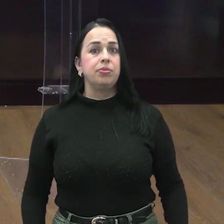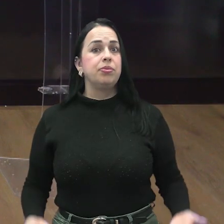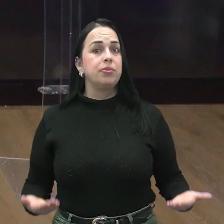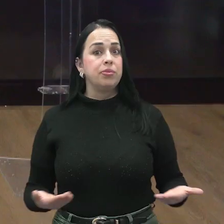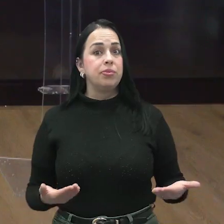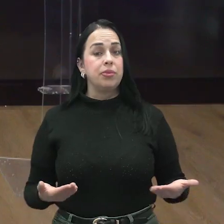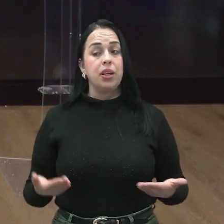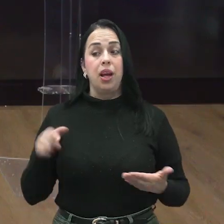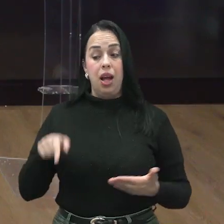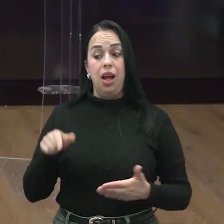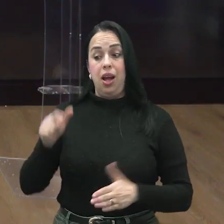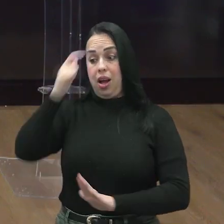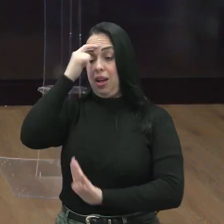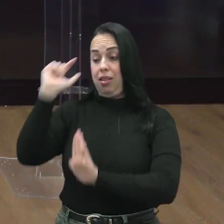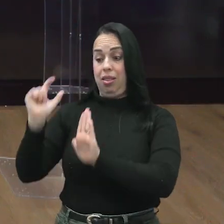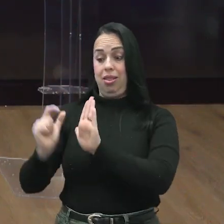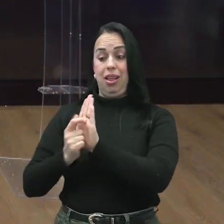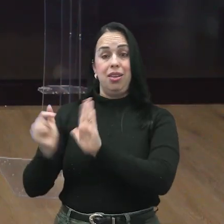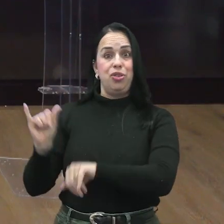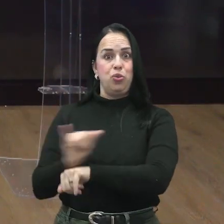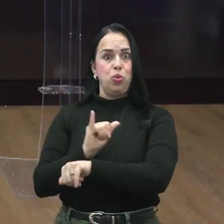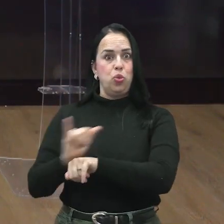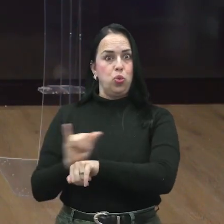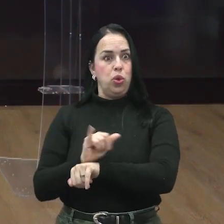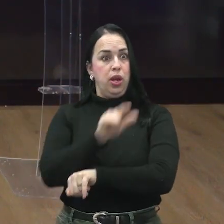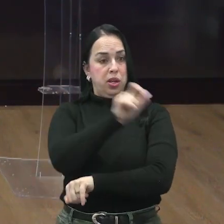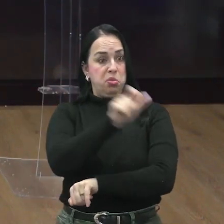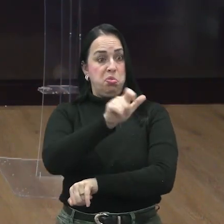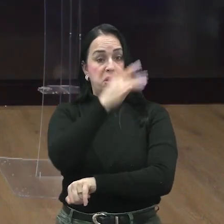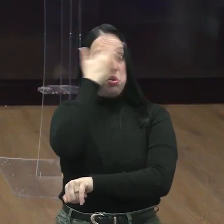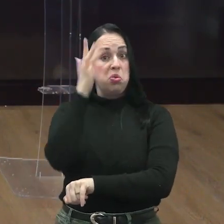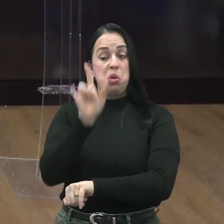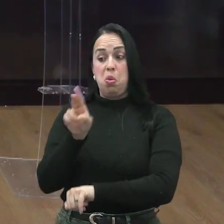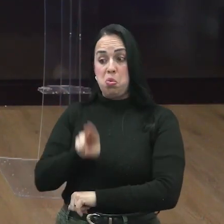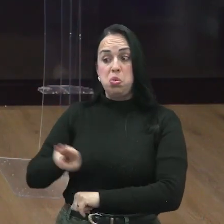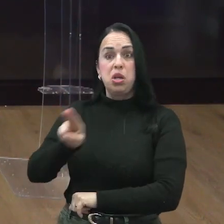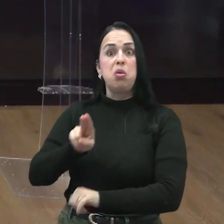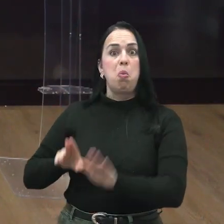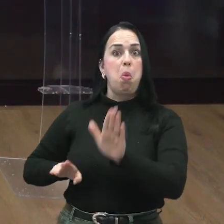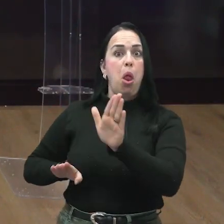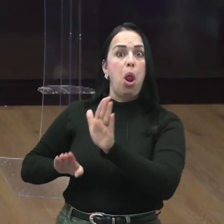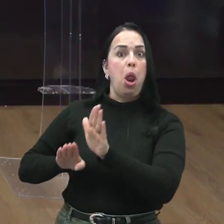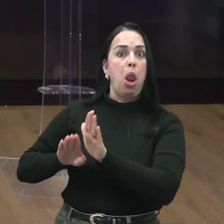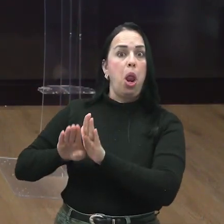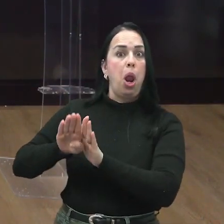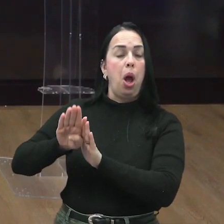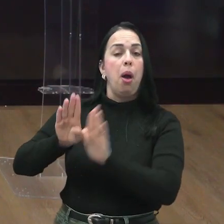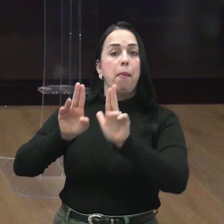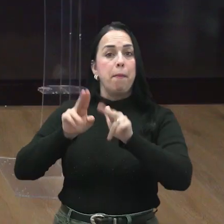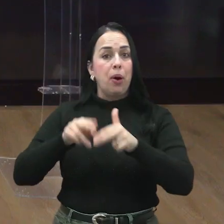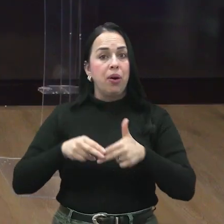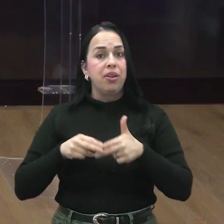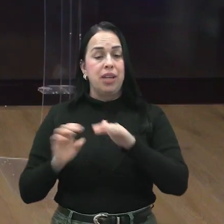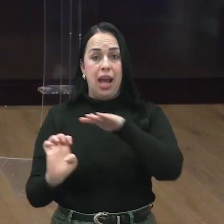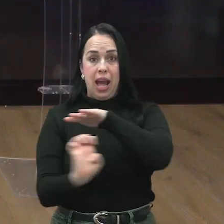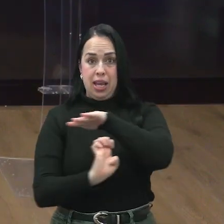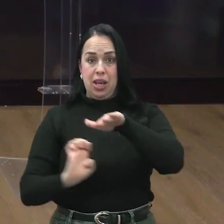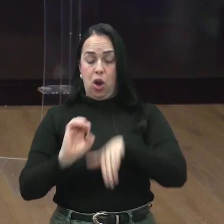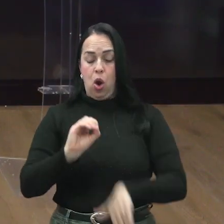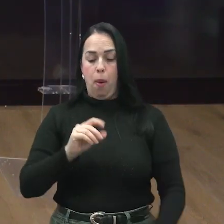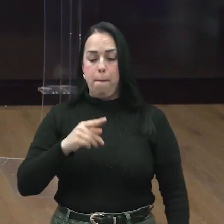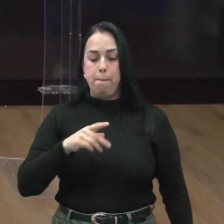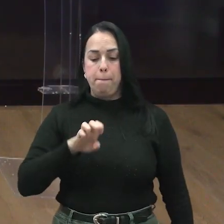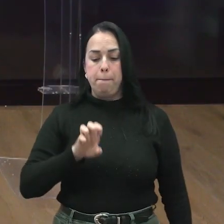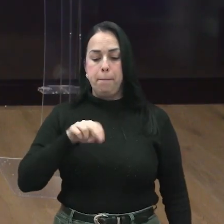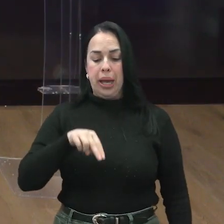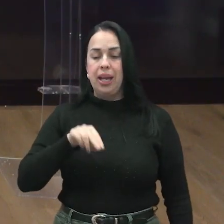As ferramentas de inteligência artificial estão sendo cada vez mais usadas no país. Um relatório divulgado pela empresa